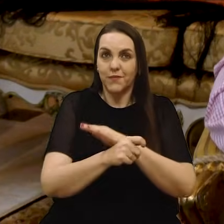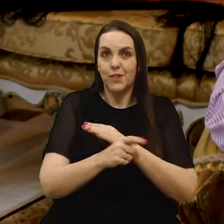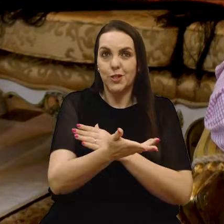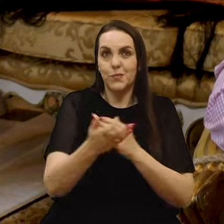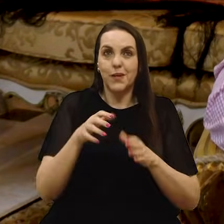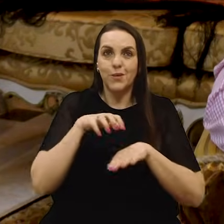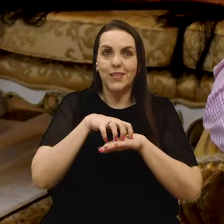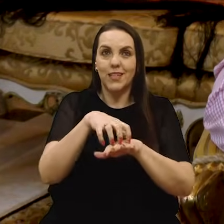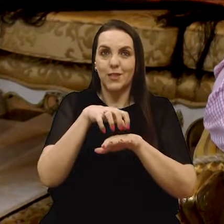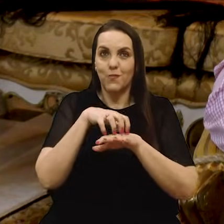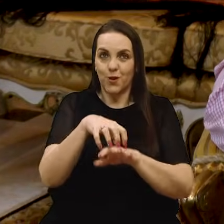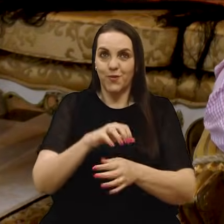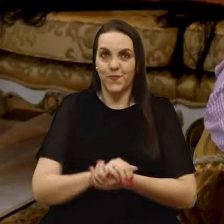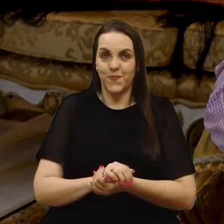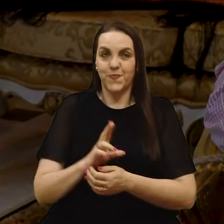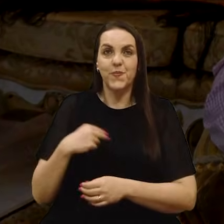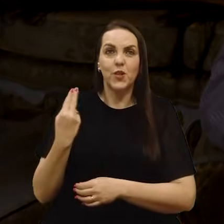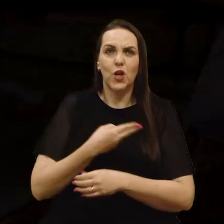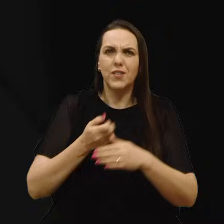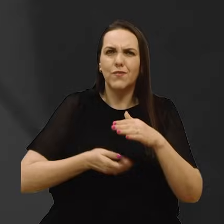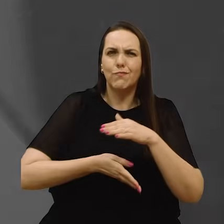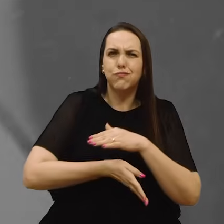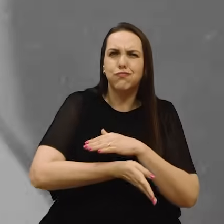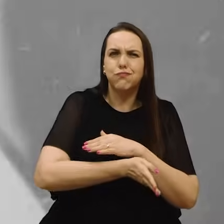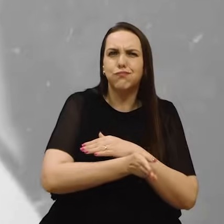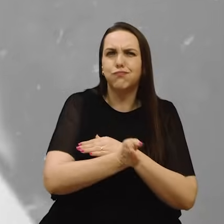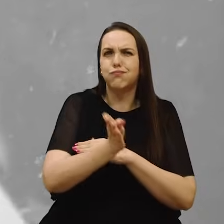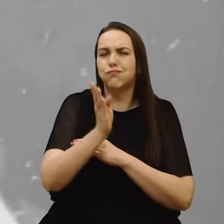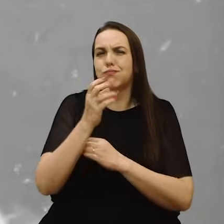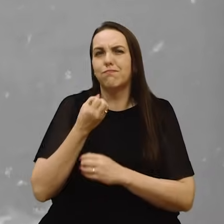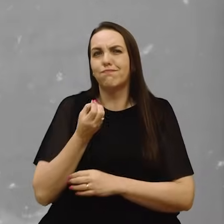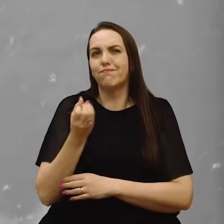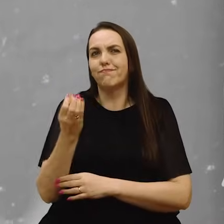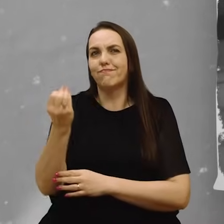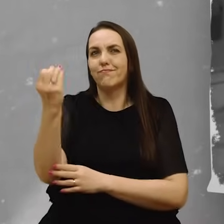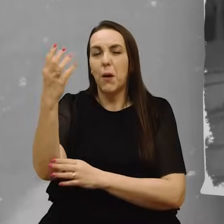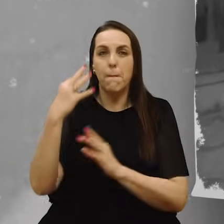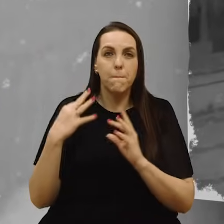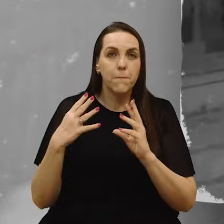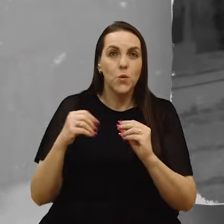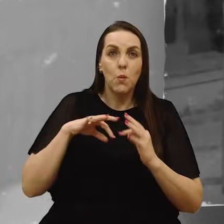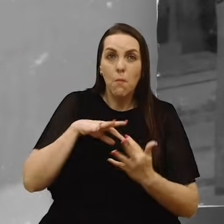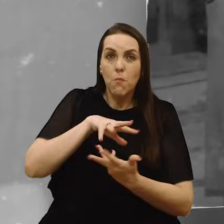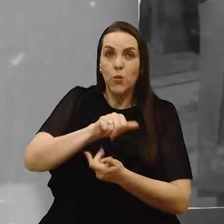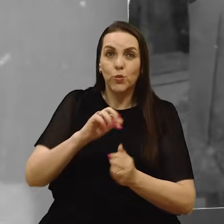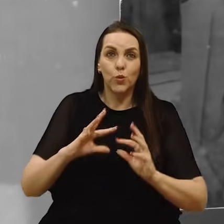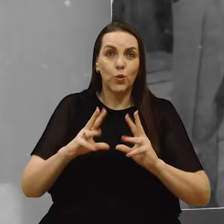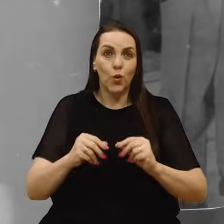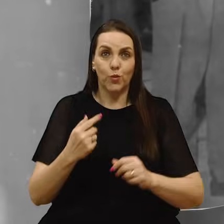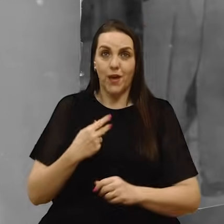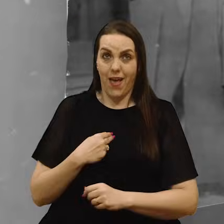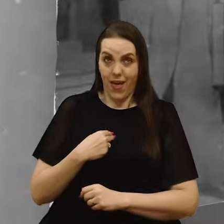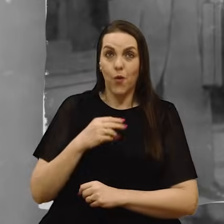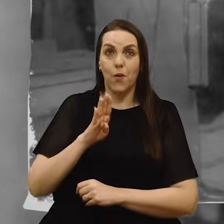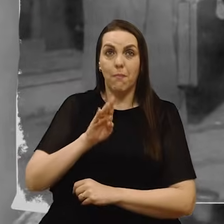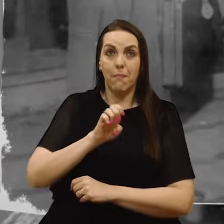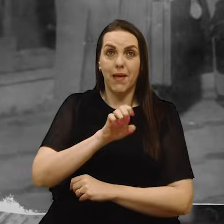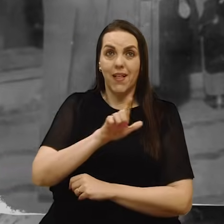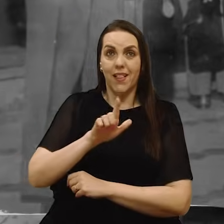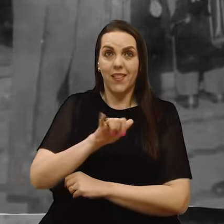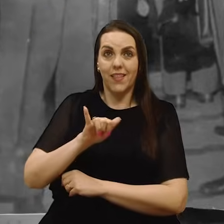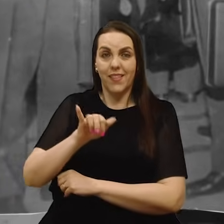que quisesse para investir em transporte. Nós viajamos muito, eu viajei com o Bellini, mas no mundo